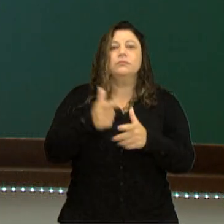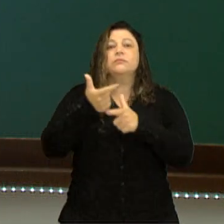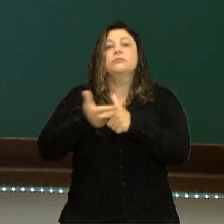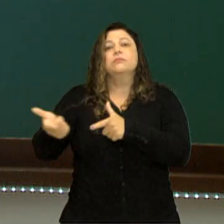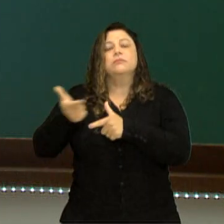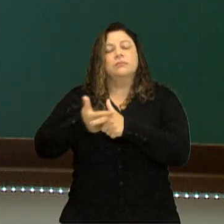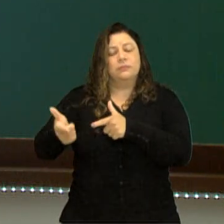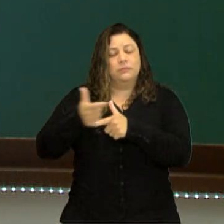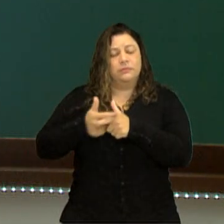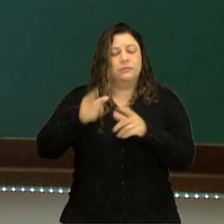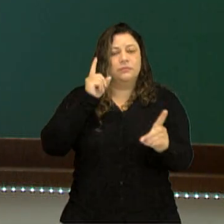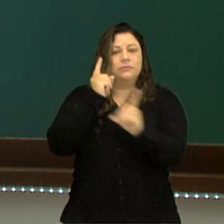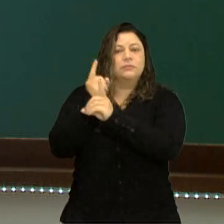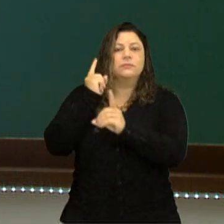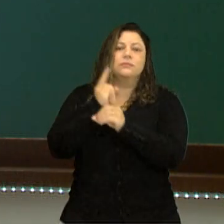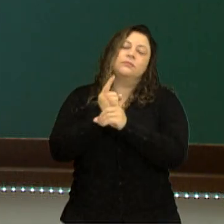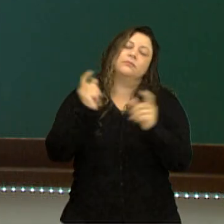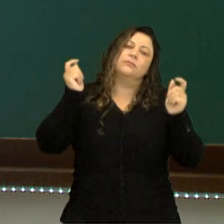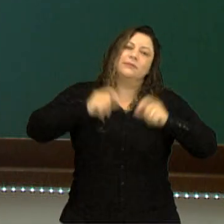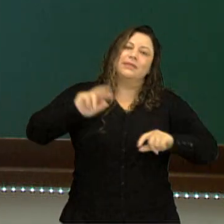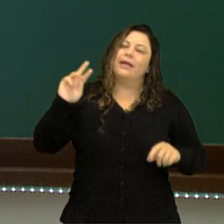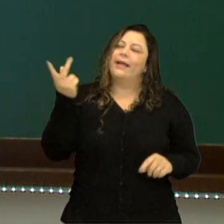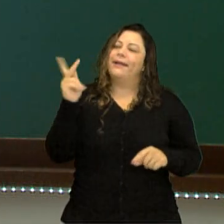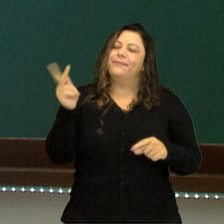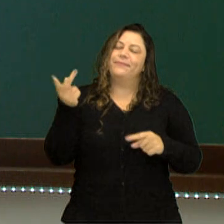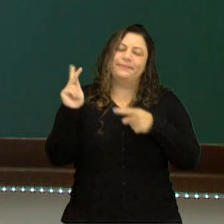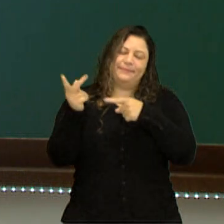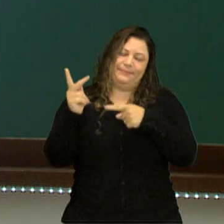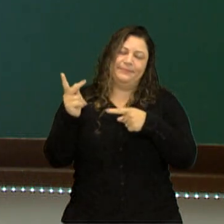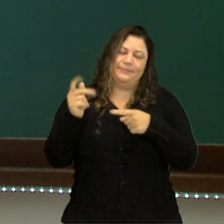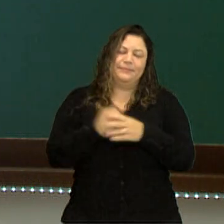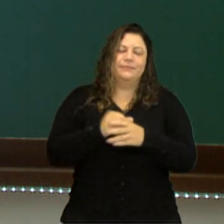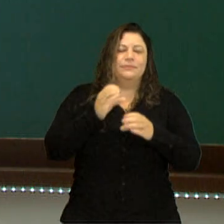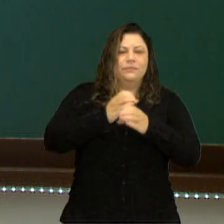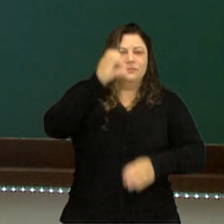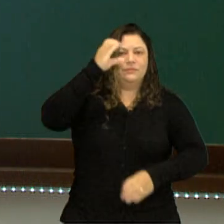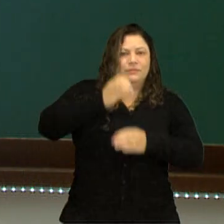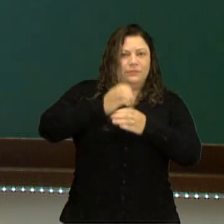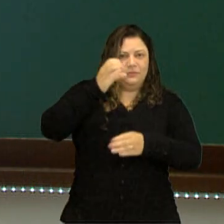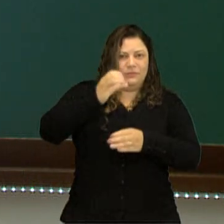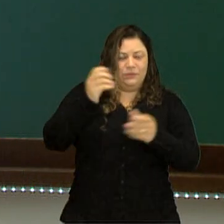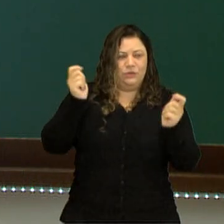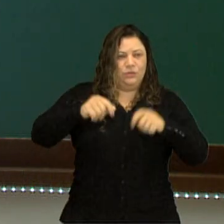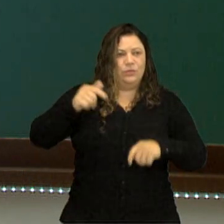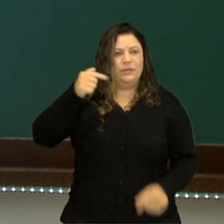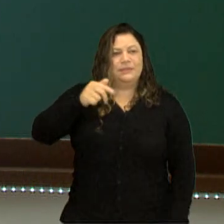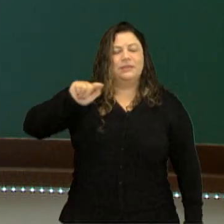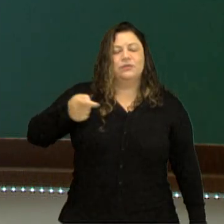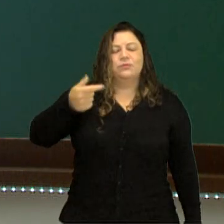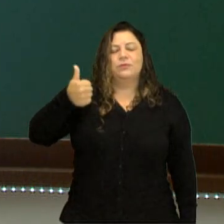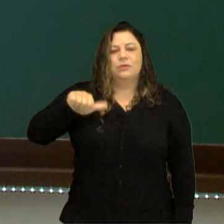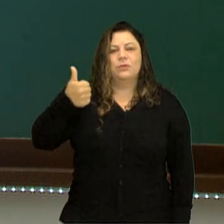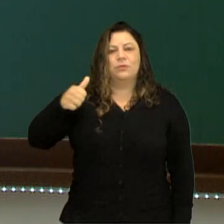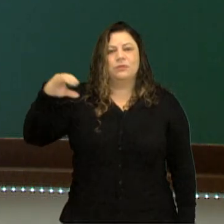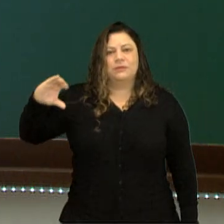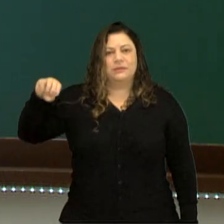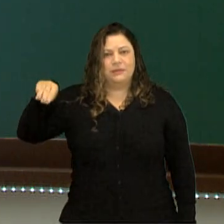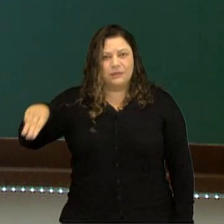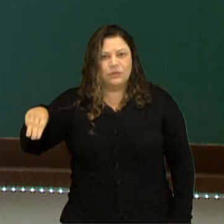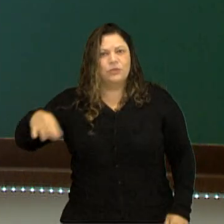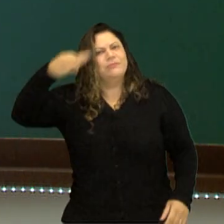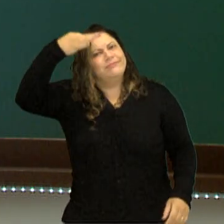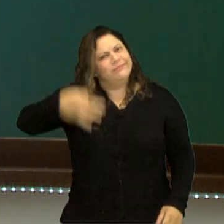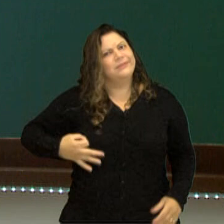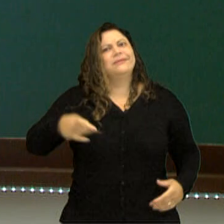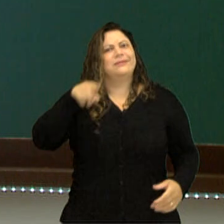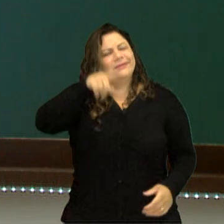aqui, encontramos, portanto, a altura do cilindro procurado, que é 7,11 centímetros. Tenho